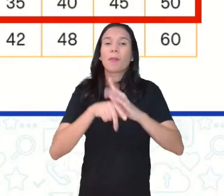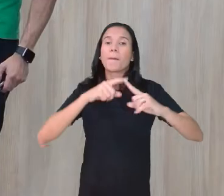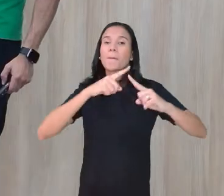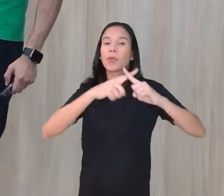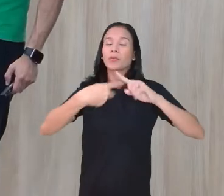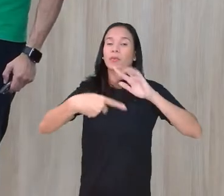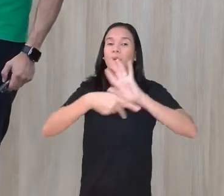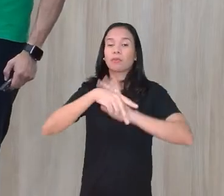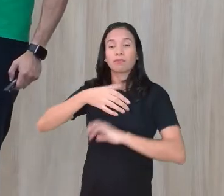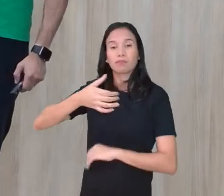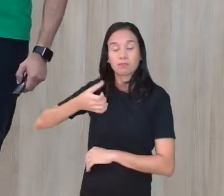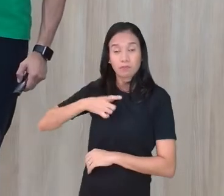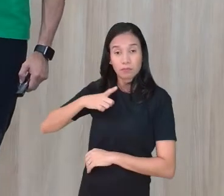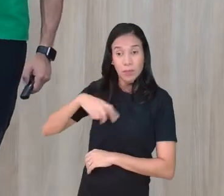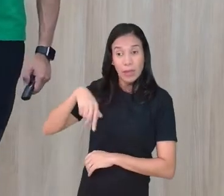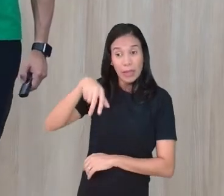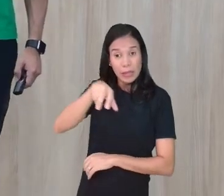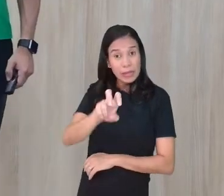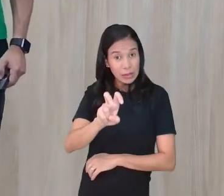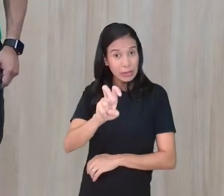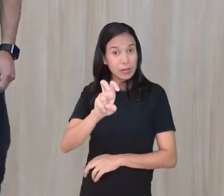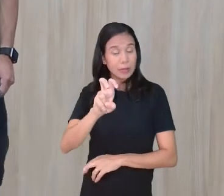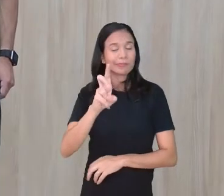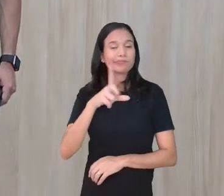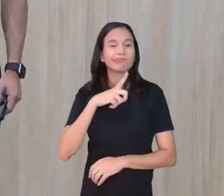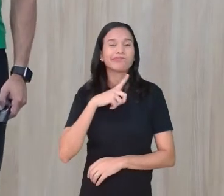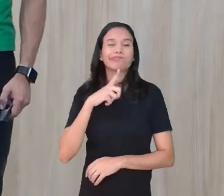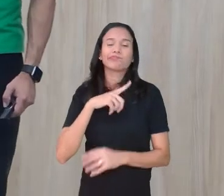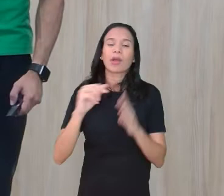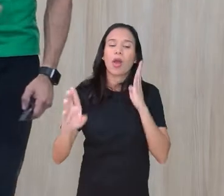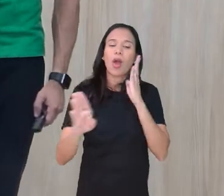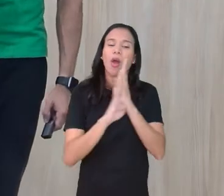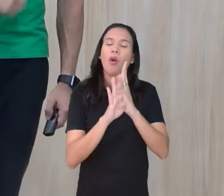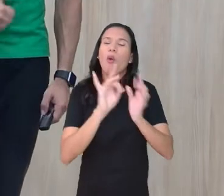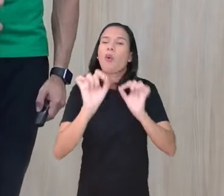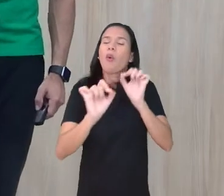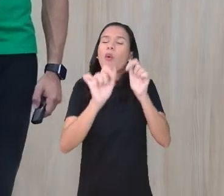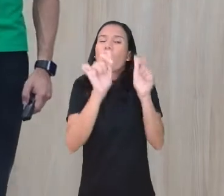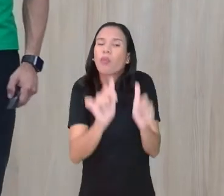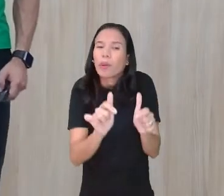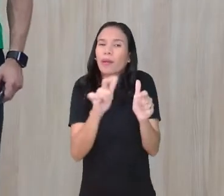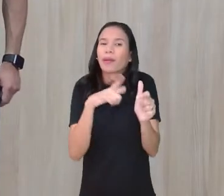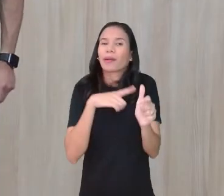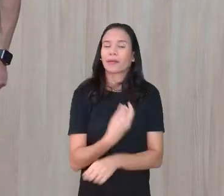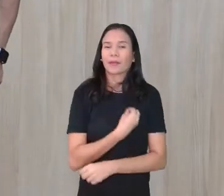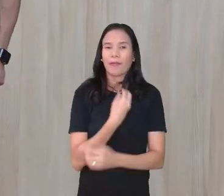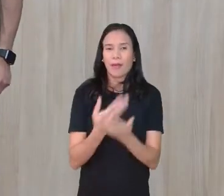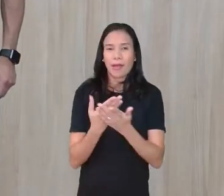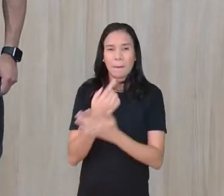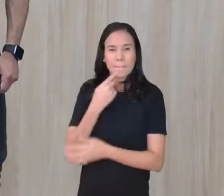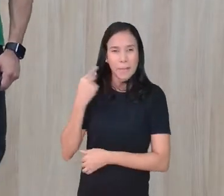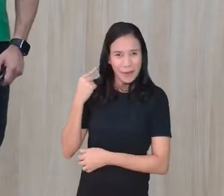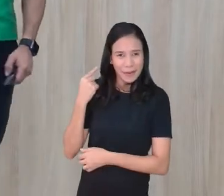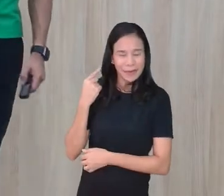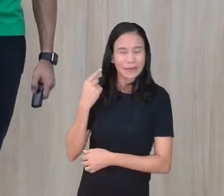por 5, esses números aí que eu encontro, ele estava onde na nossa aula passada? Se eu quisesse encontrar,